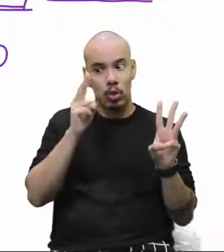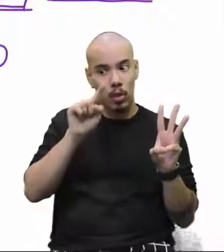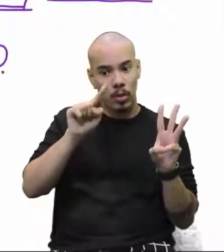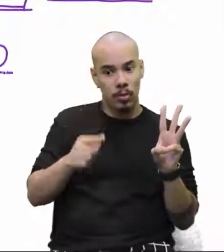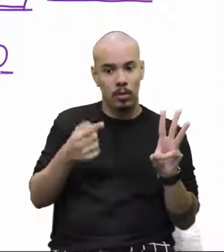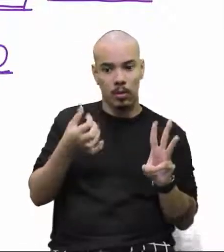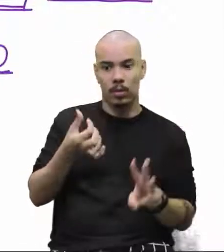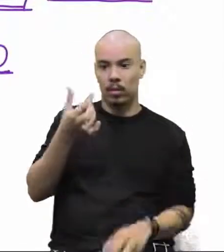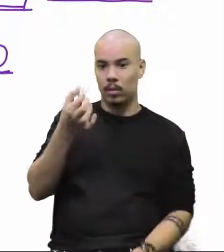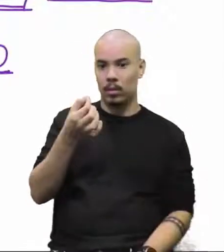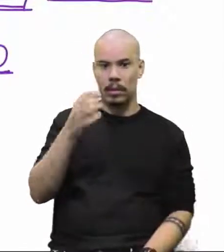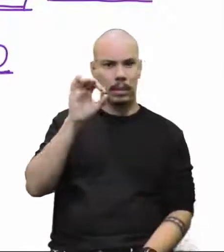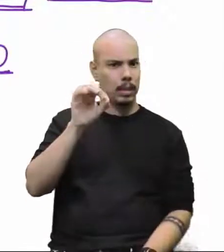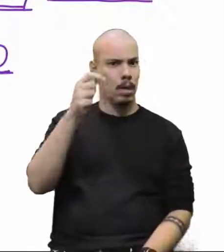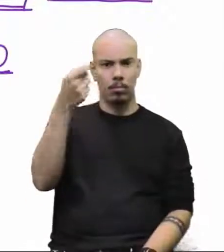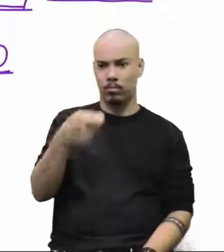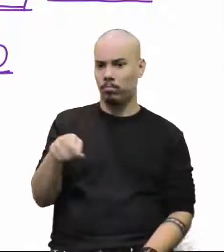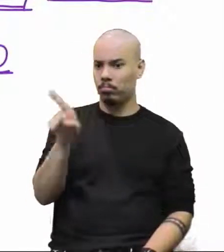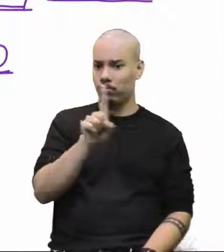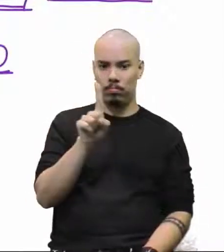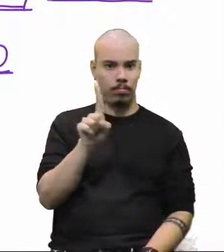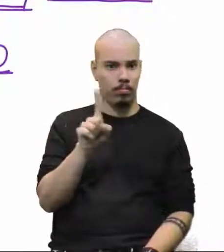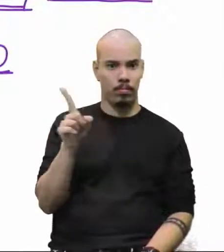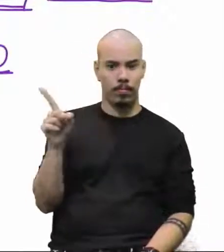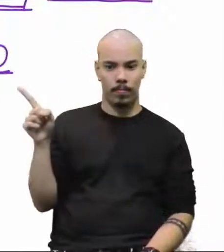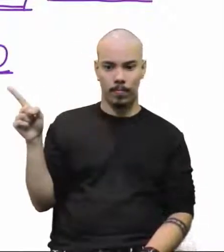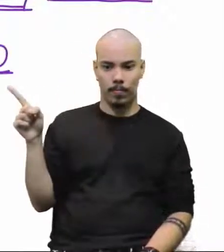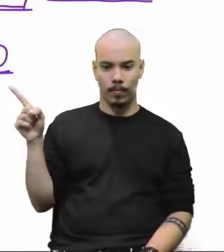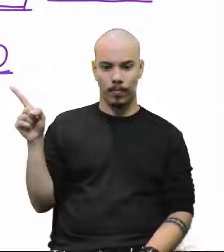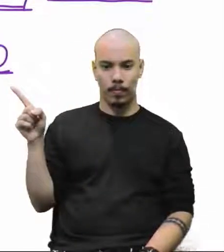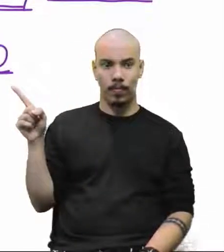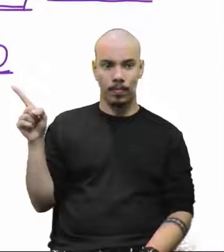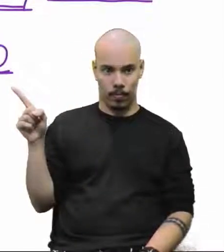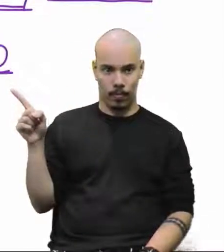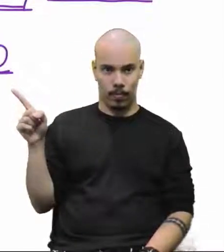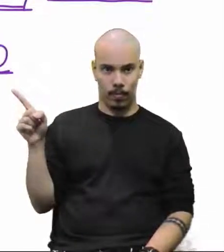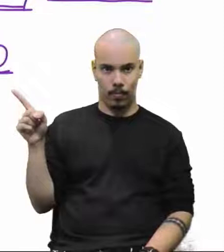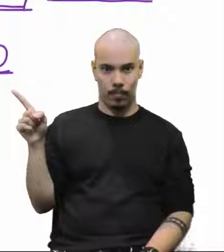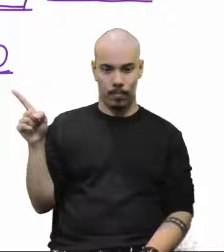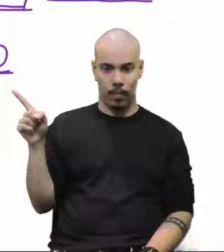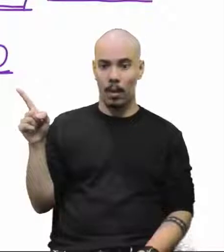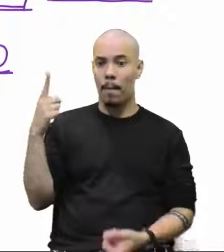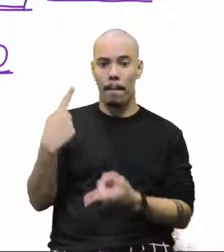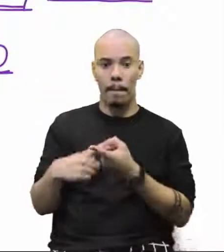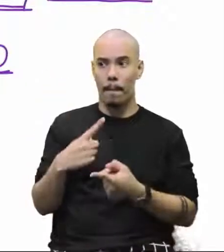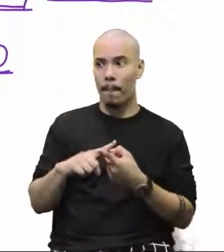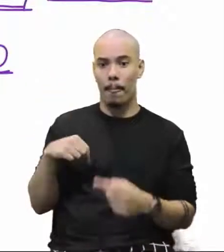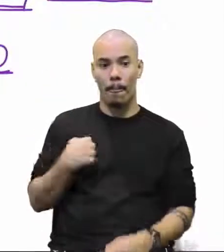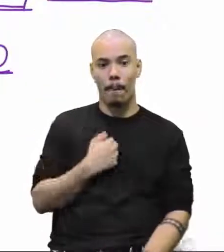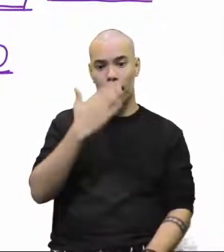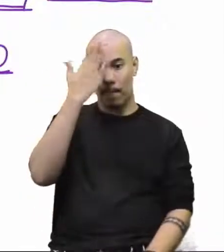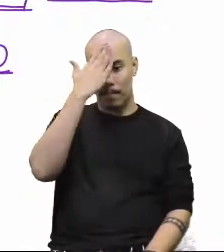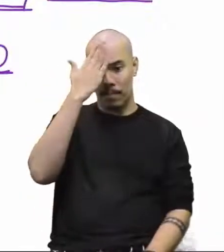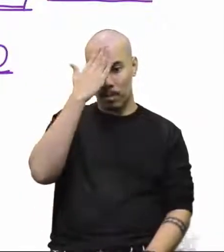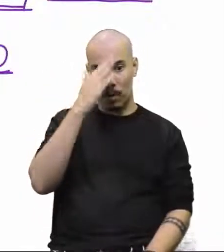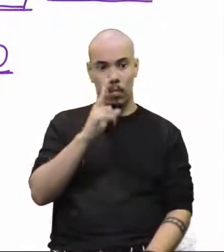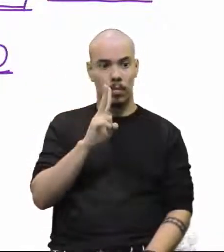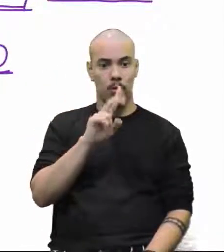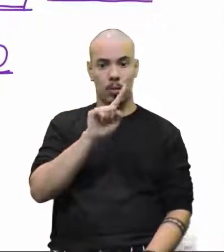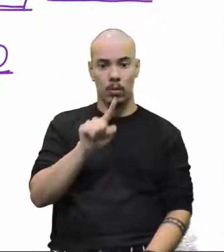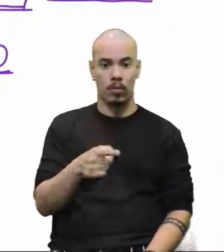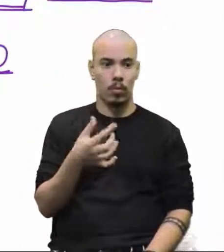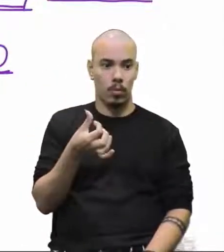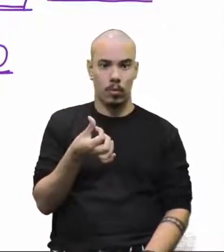precisa aparecer, né, Décio? Exatamente. Zero à direita ali depois da vírgula. Até porque ali está todos com uma casa decimal após a vírgula,